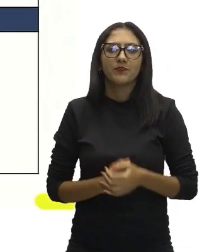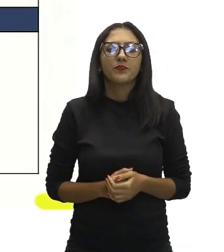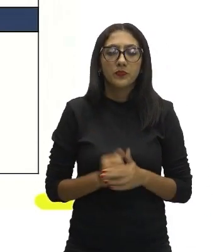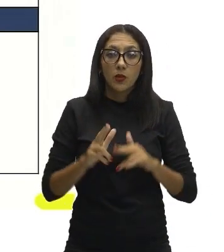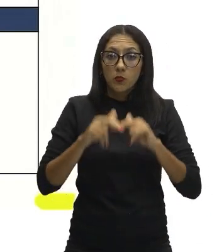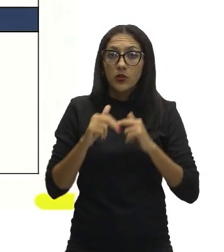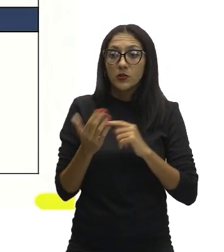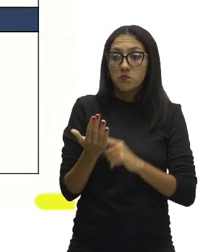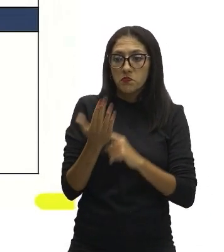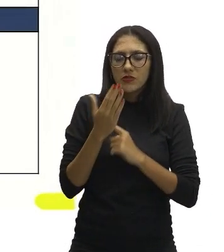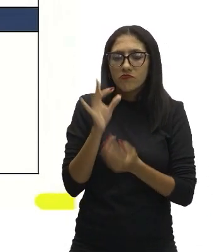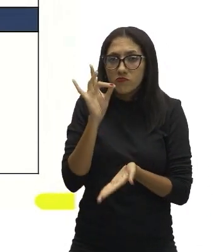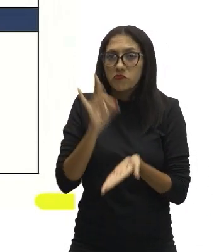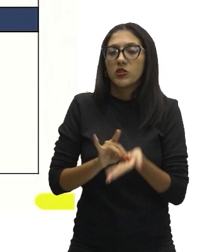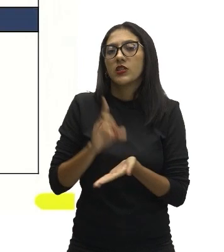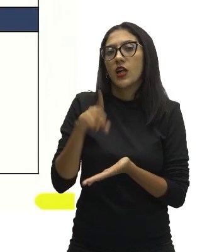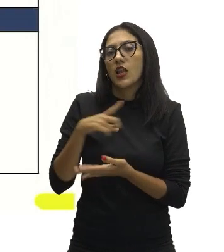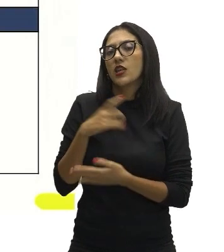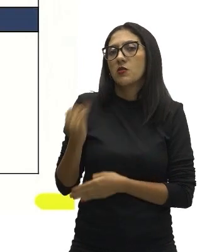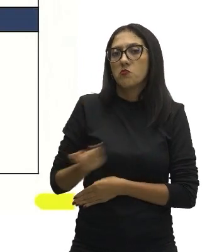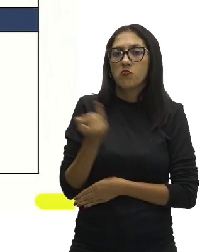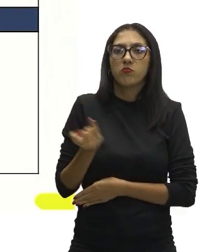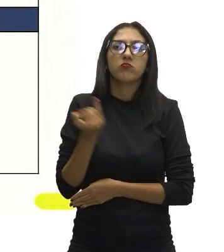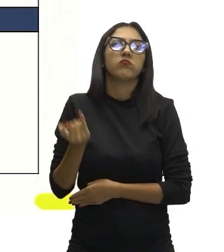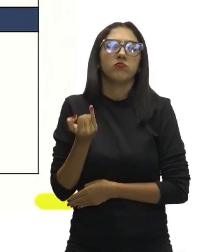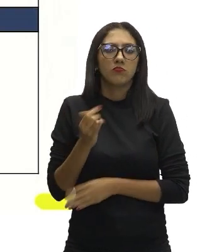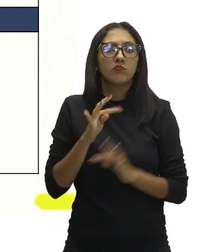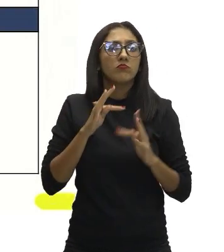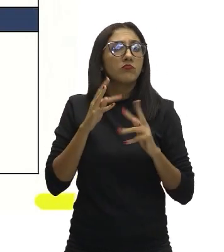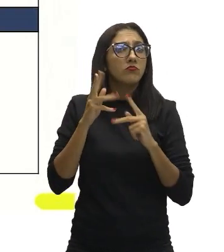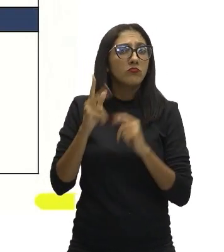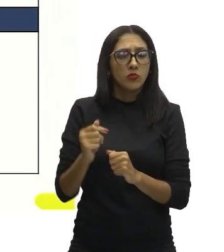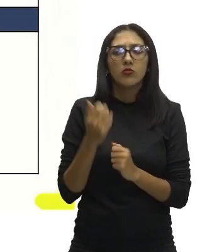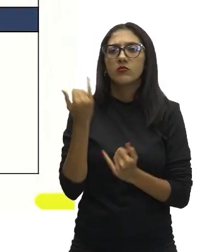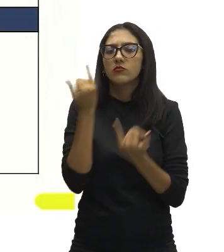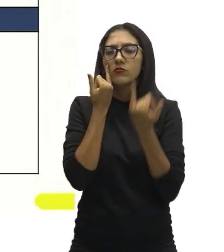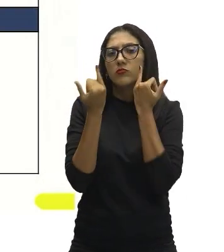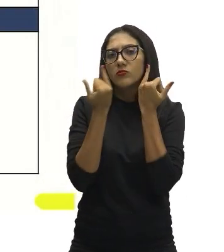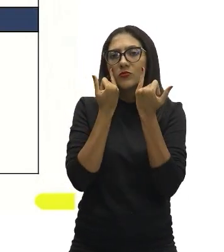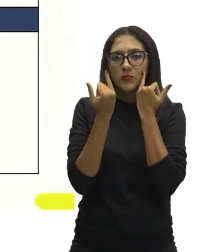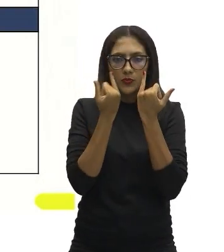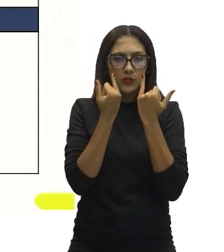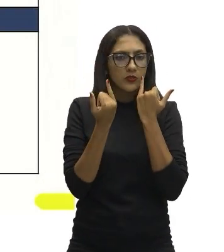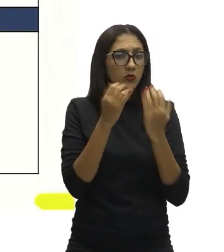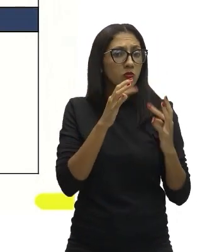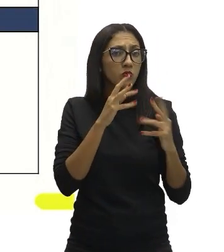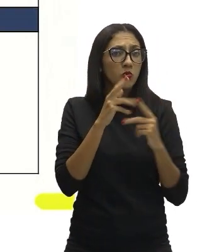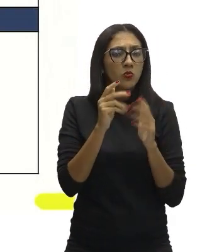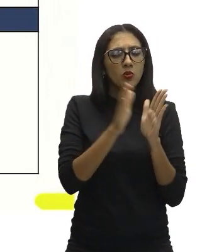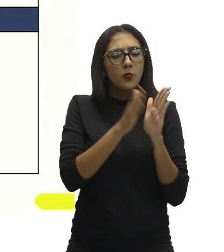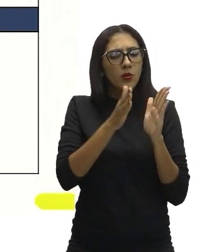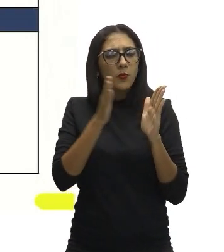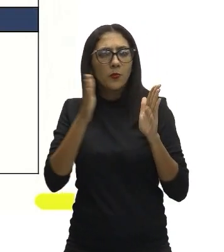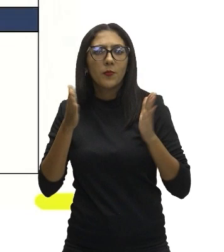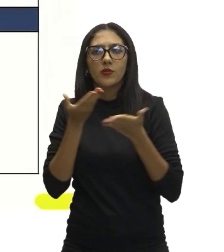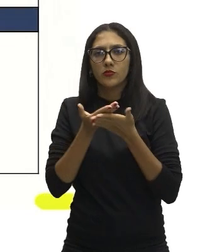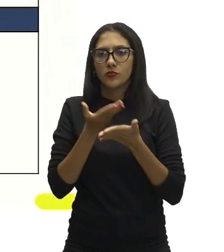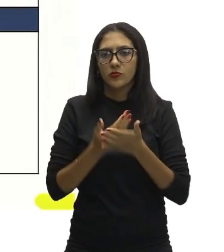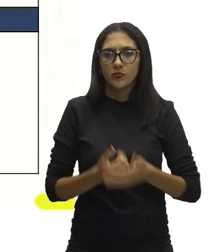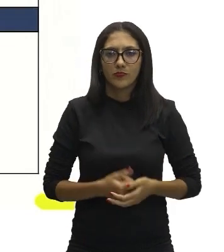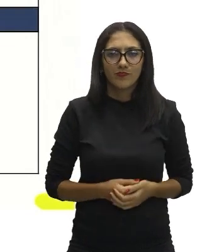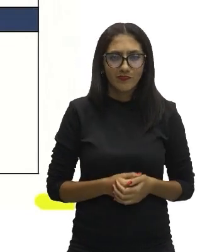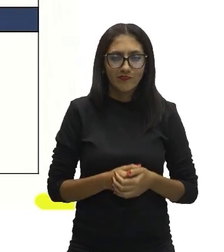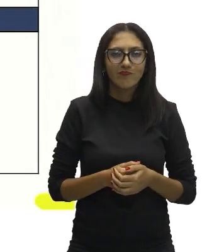desse documento, o quanto ele é um documento completo, com certeza, que traz muitas informações para o professor sobre tudo aquilo que vai acontecer. E a gente tenta